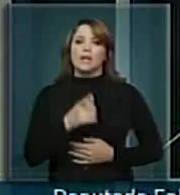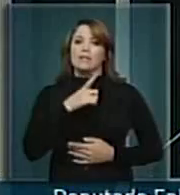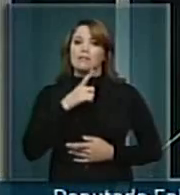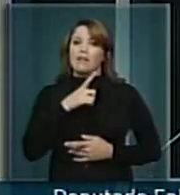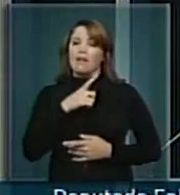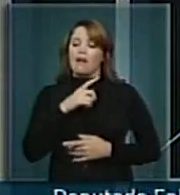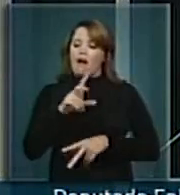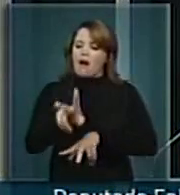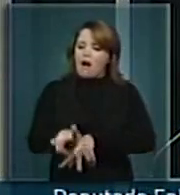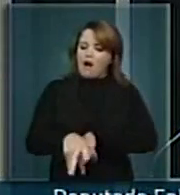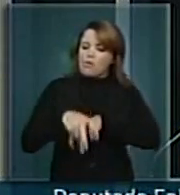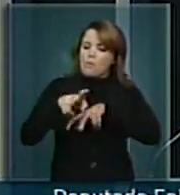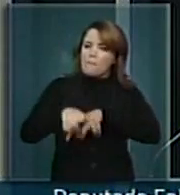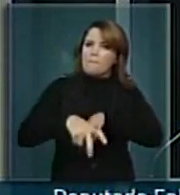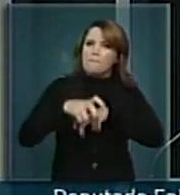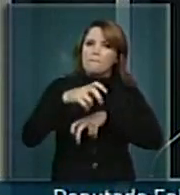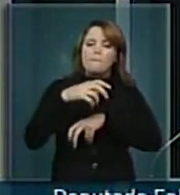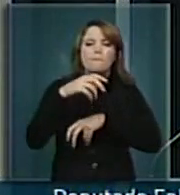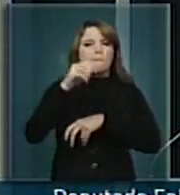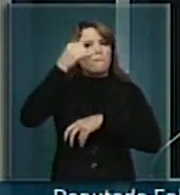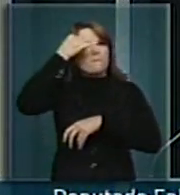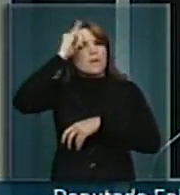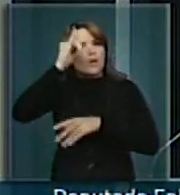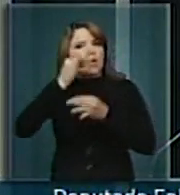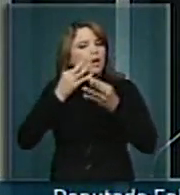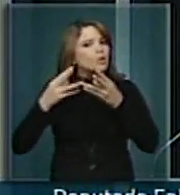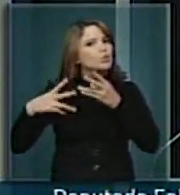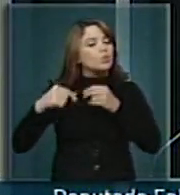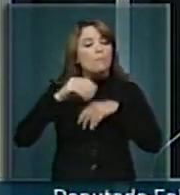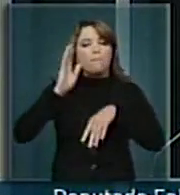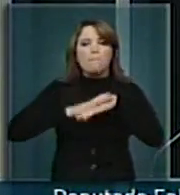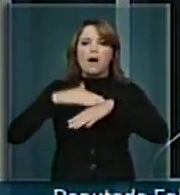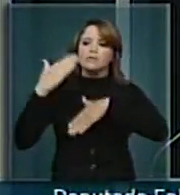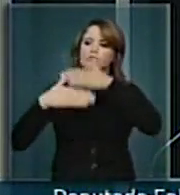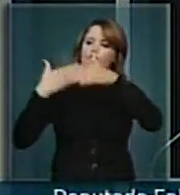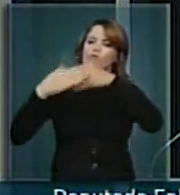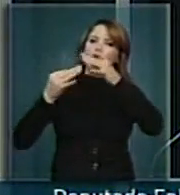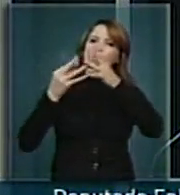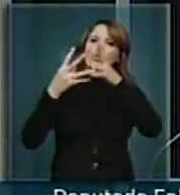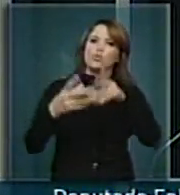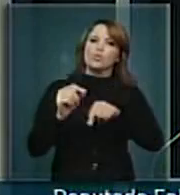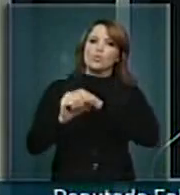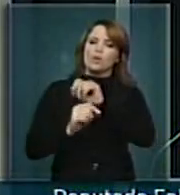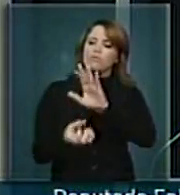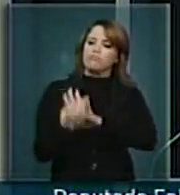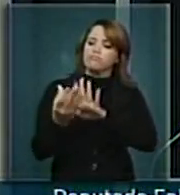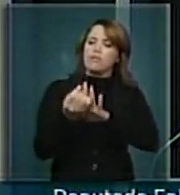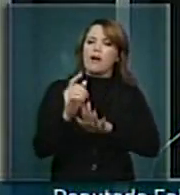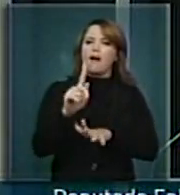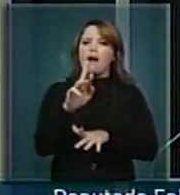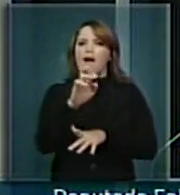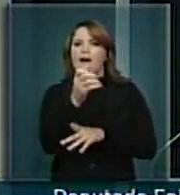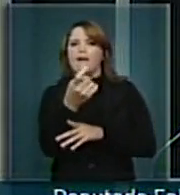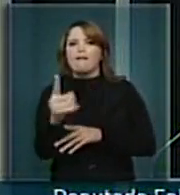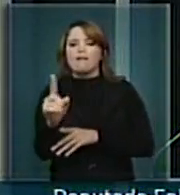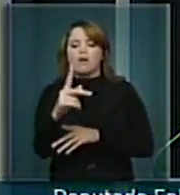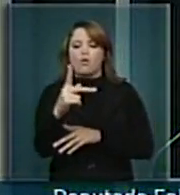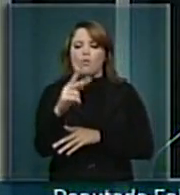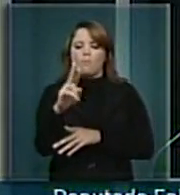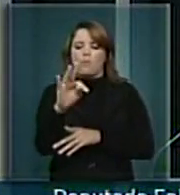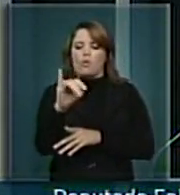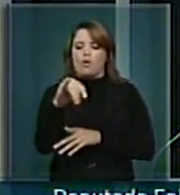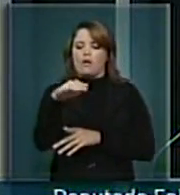uma agropecuária das mais desenvolvidas do país, na vanguarda da produção de grãos,